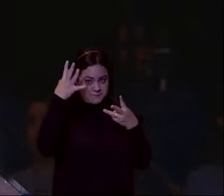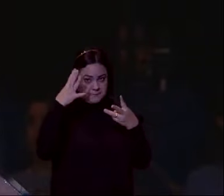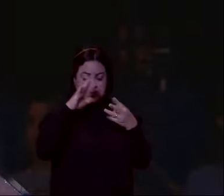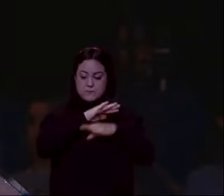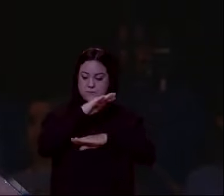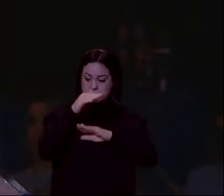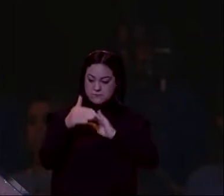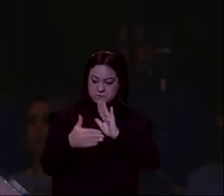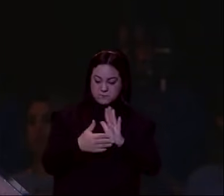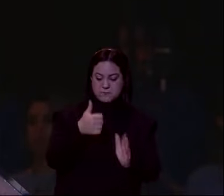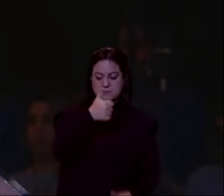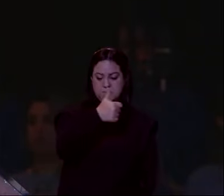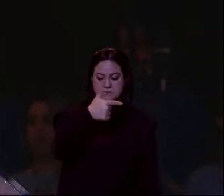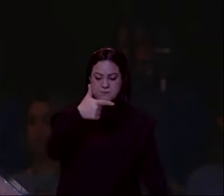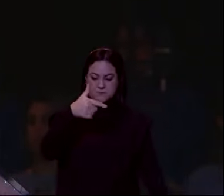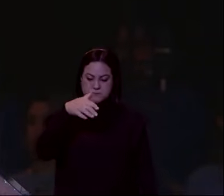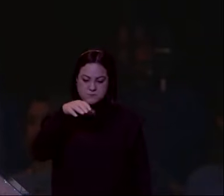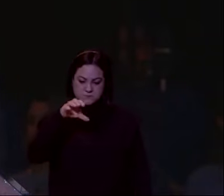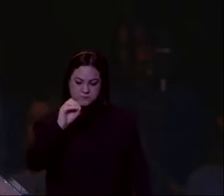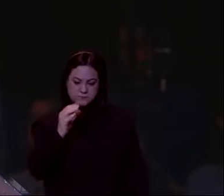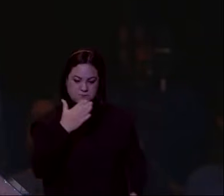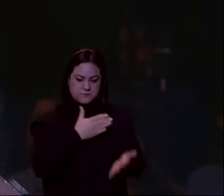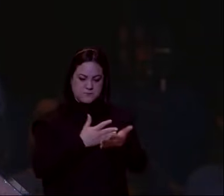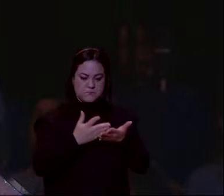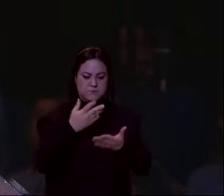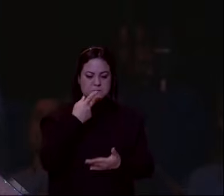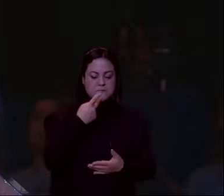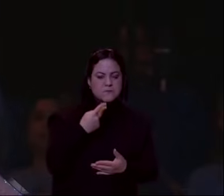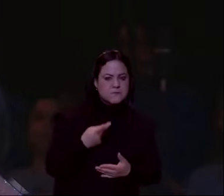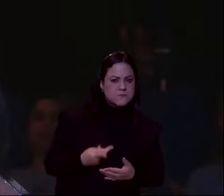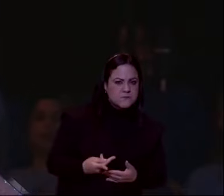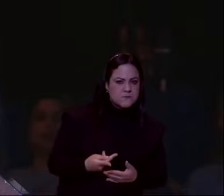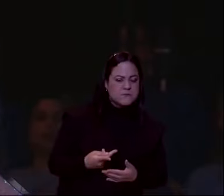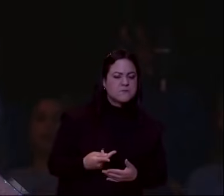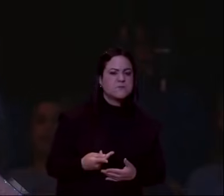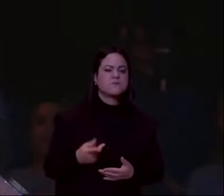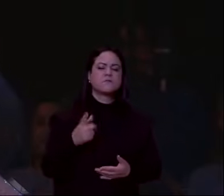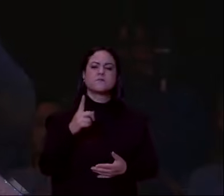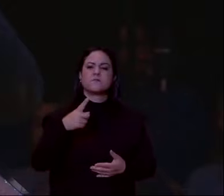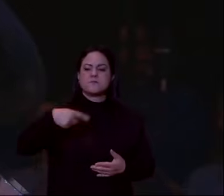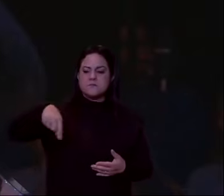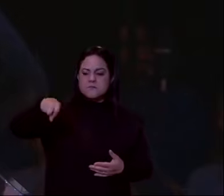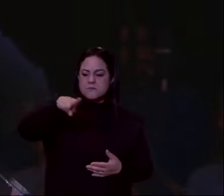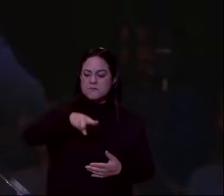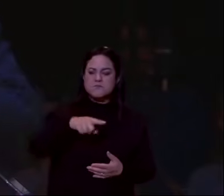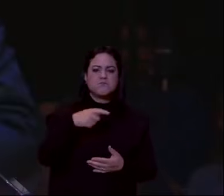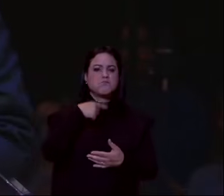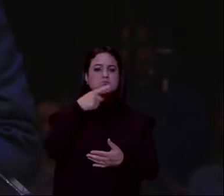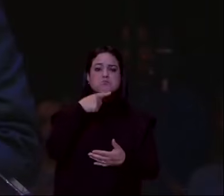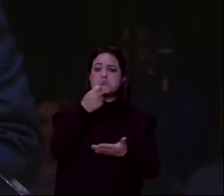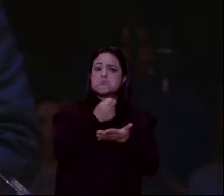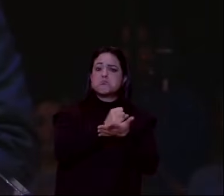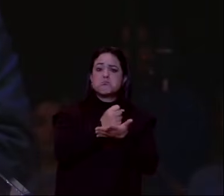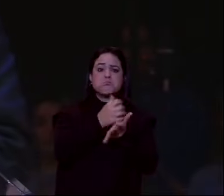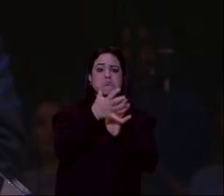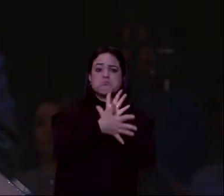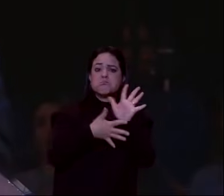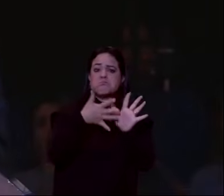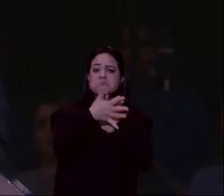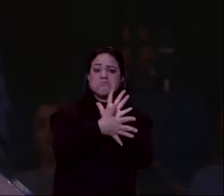os 120 começaram a falar sem que eles mesmos estivessem controlando a sua fala.